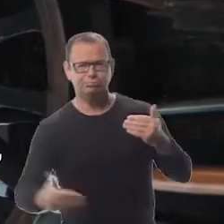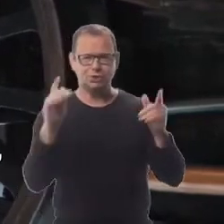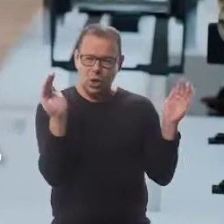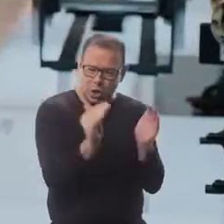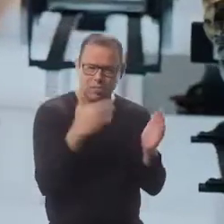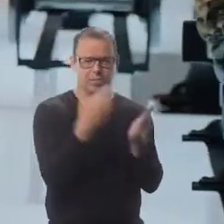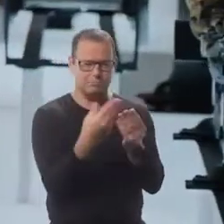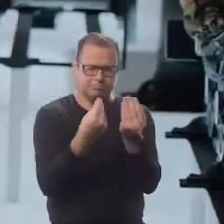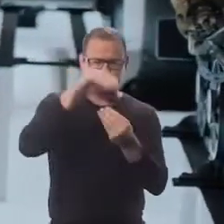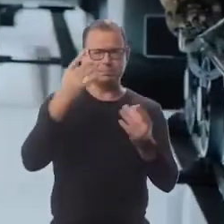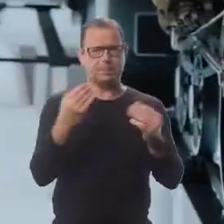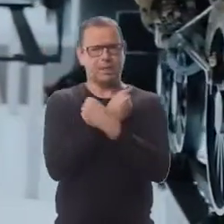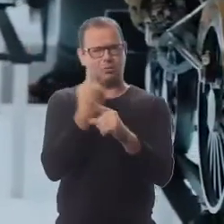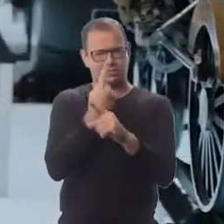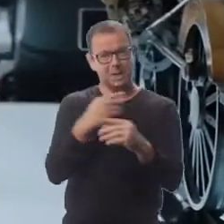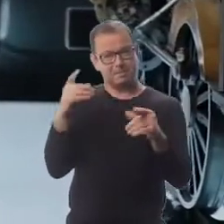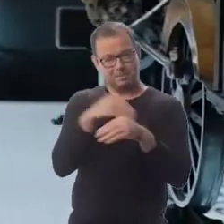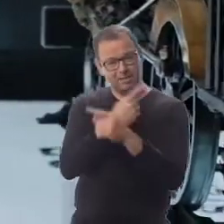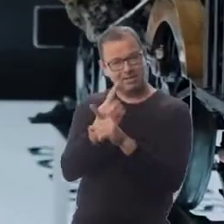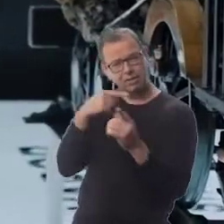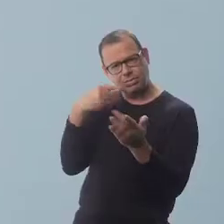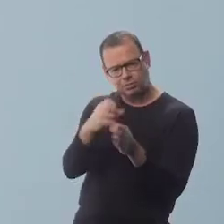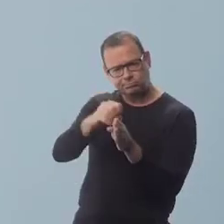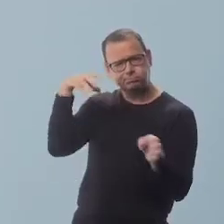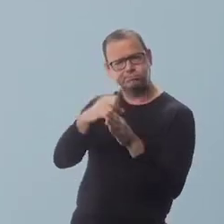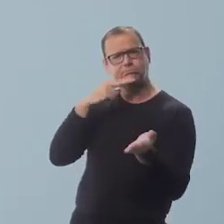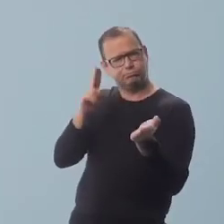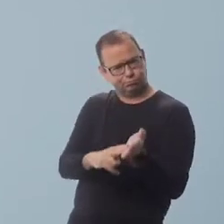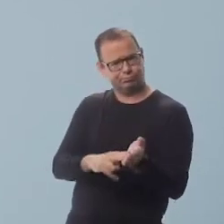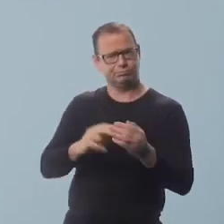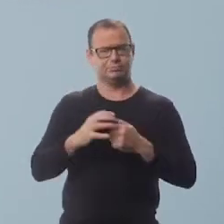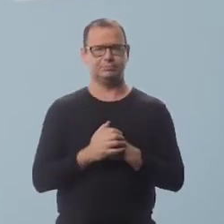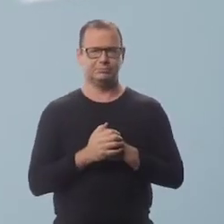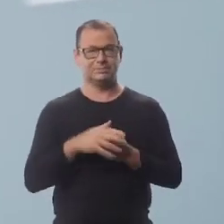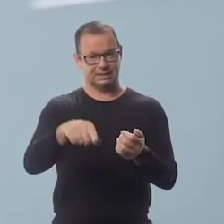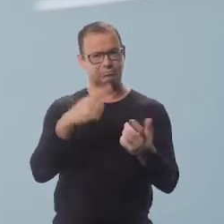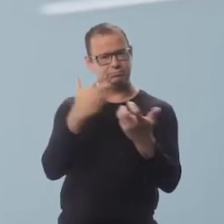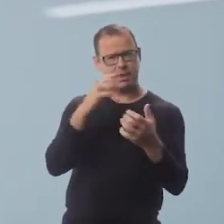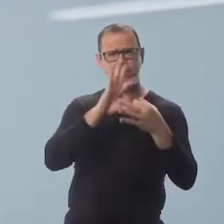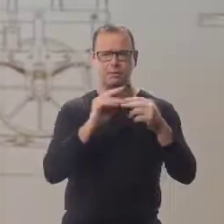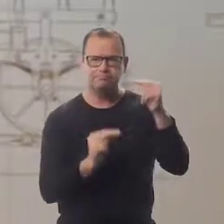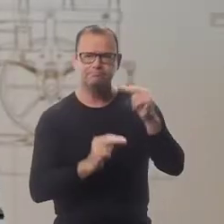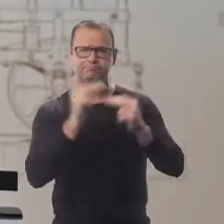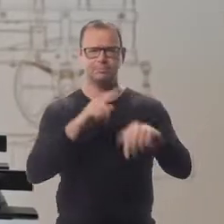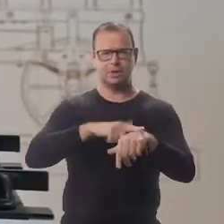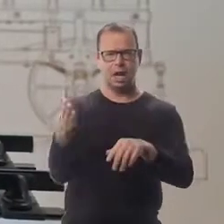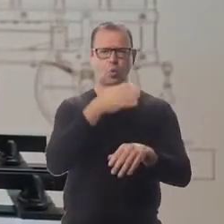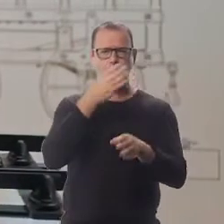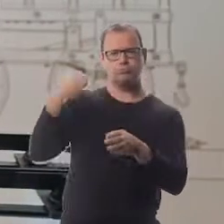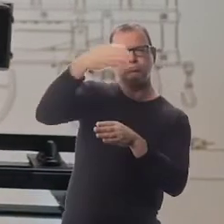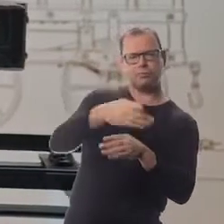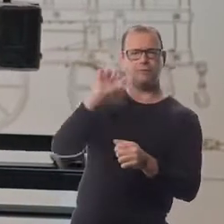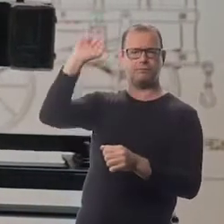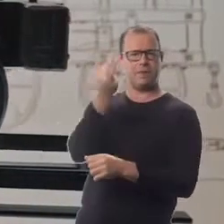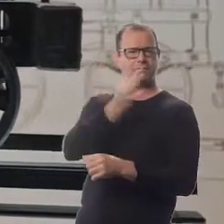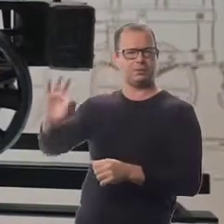brinquedo. Esta locomotiva-brinquedo funcionava a vapor real, sendo uma réplica construída a partir de uma locomotiva